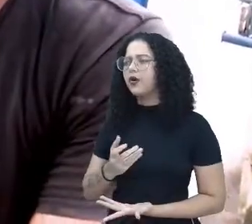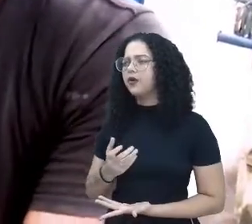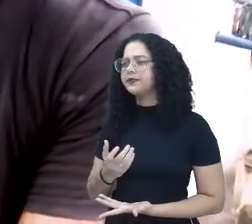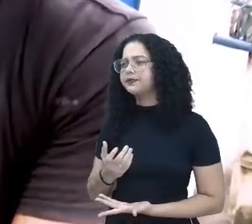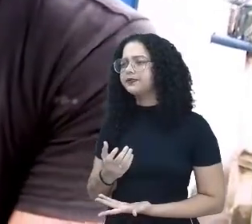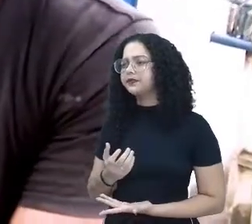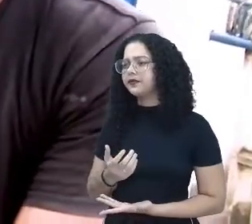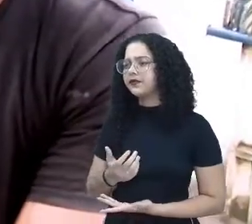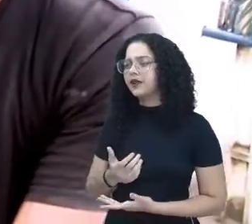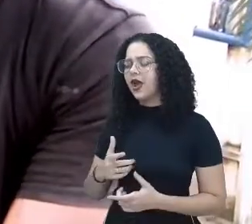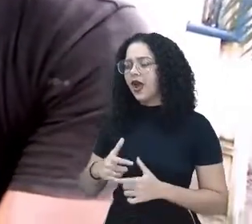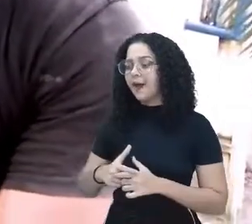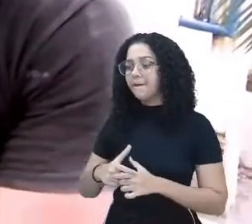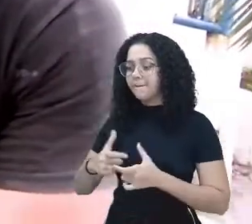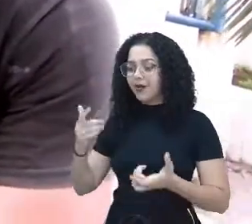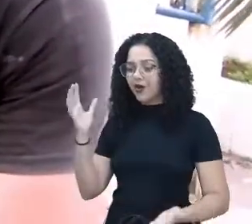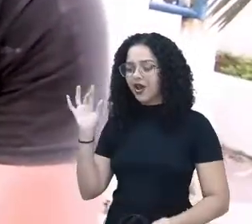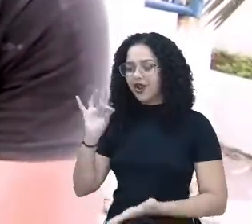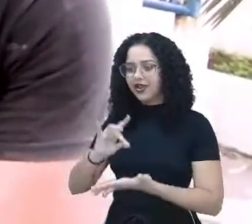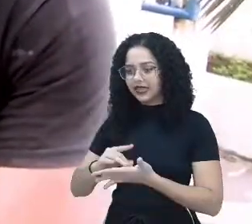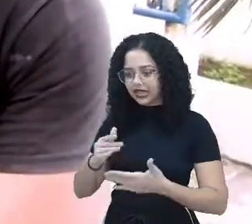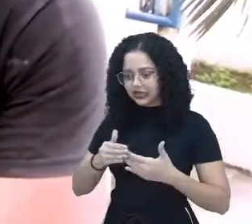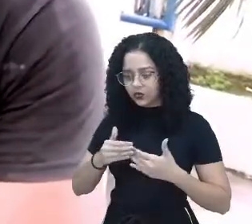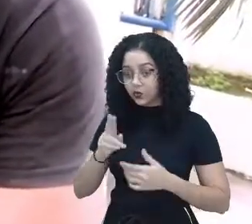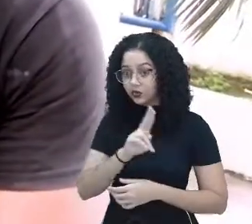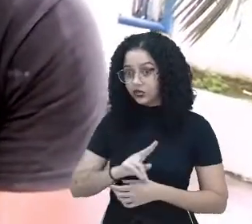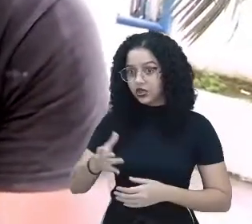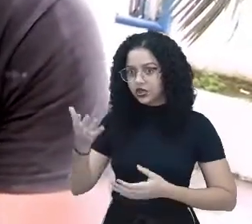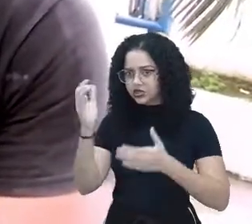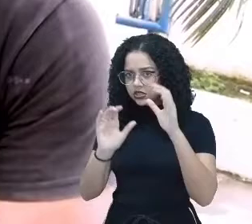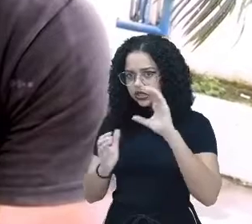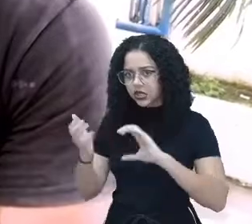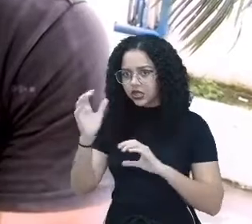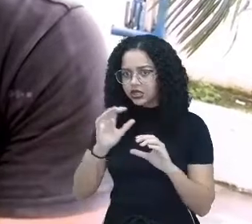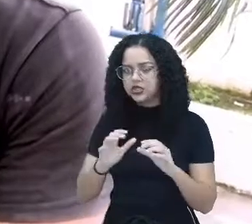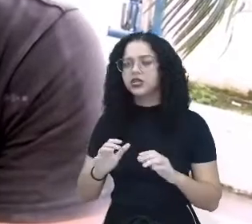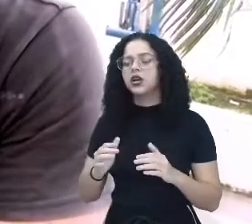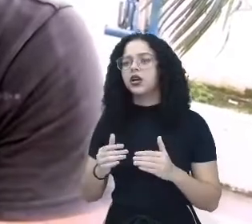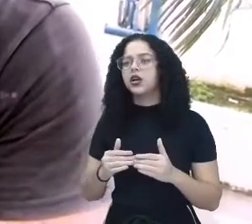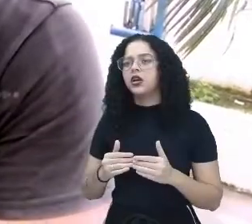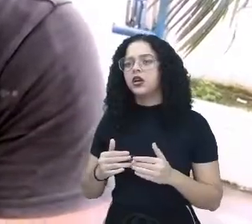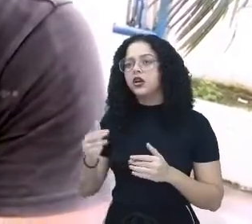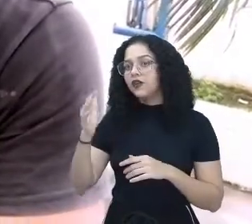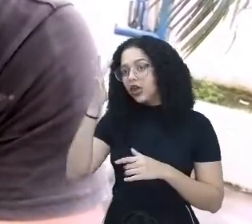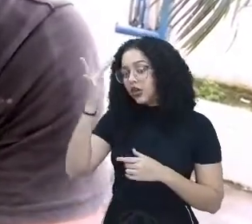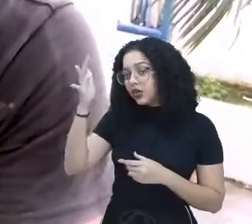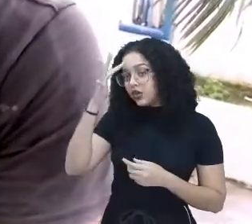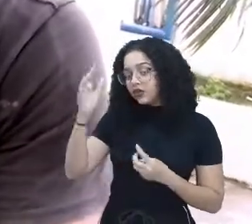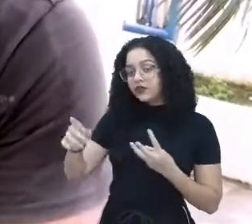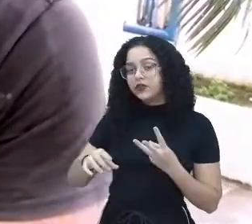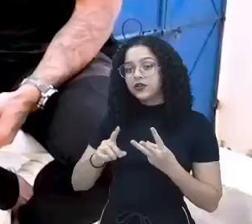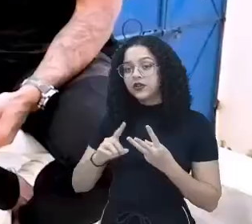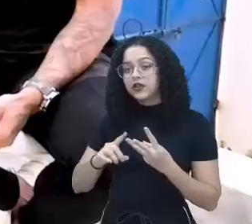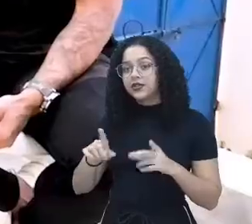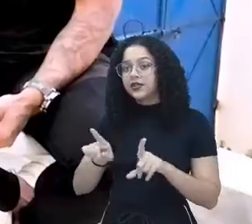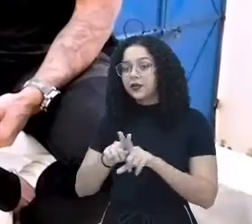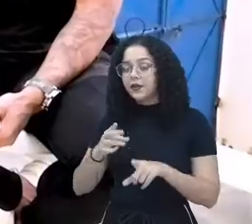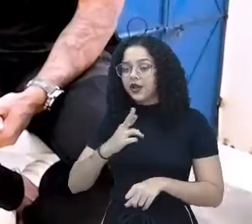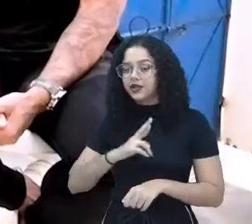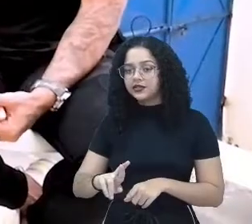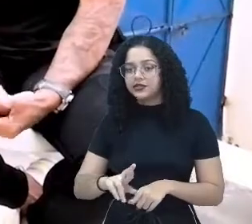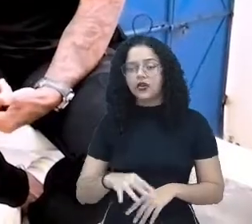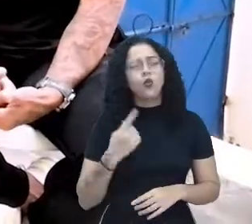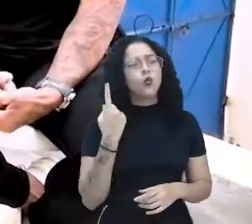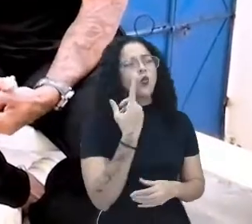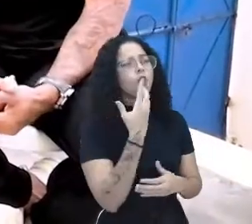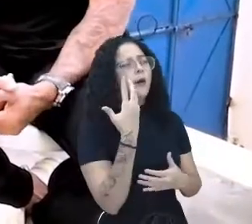a maior realidade através da ciência, através da filosofia e através da religião. Uma